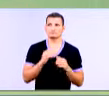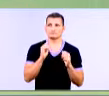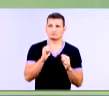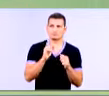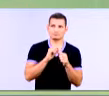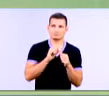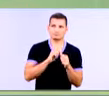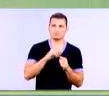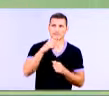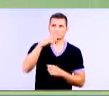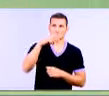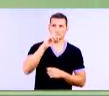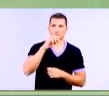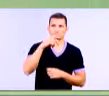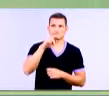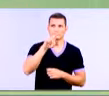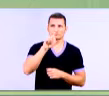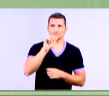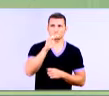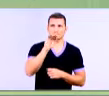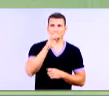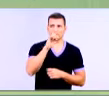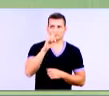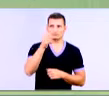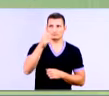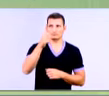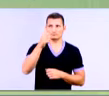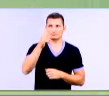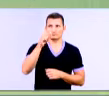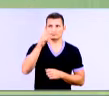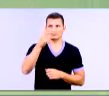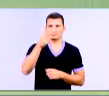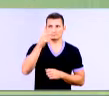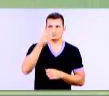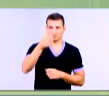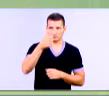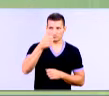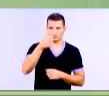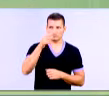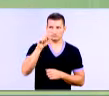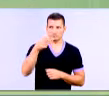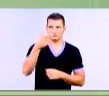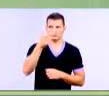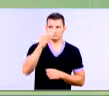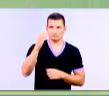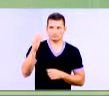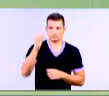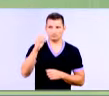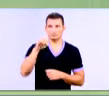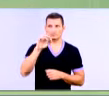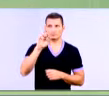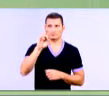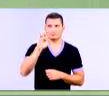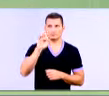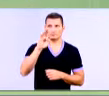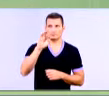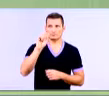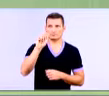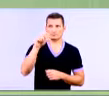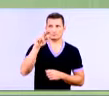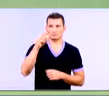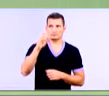recebe 1.200, rebanho recebe 80. E como são dois comandos distintos, eu coloquei ponto e vírgula